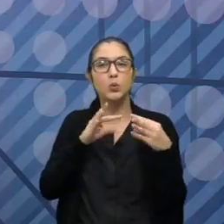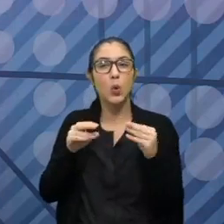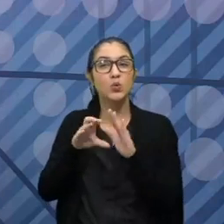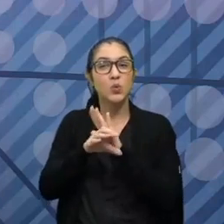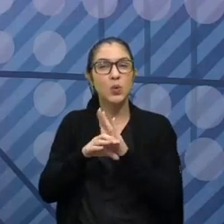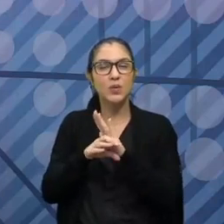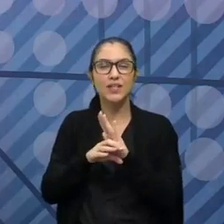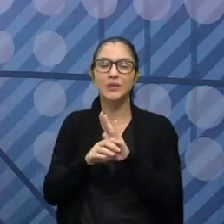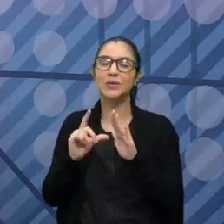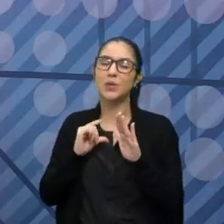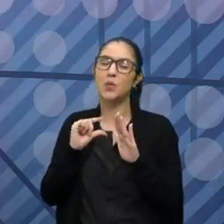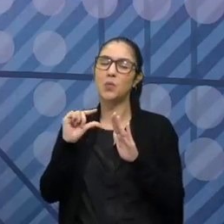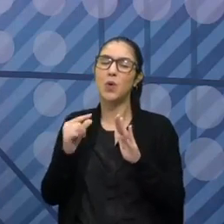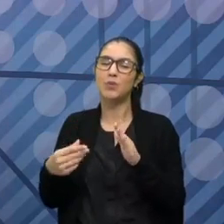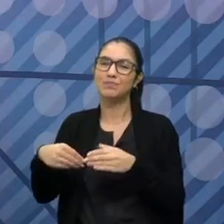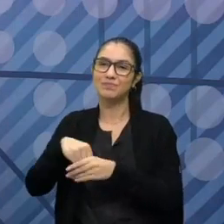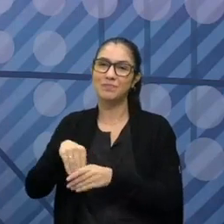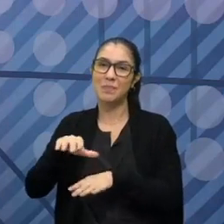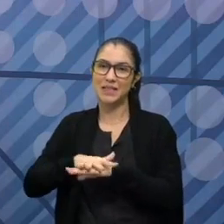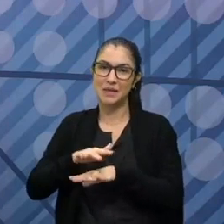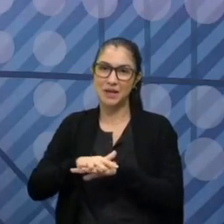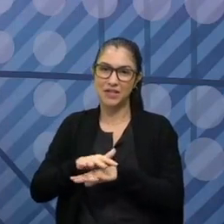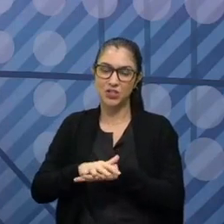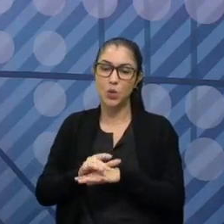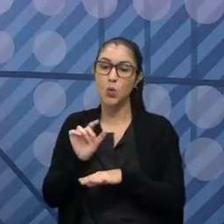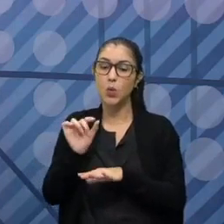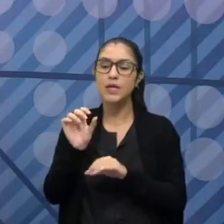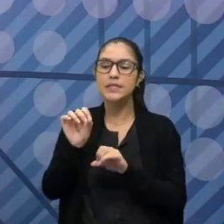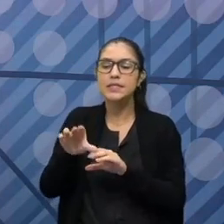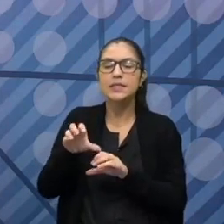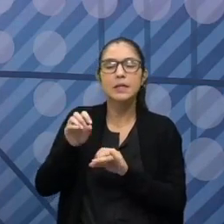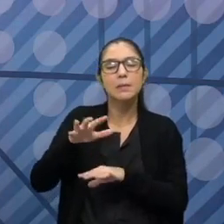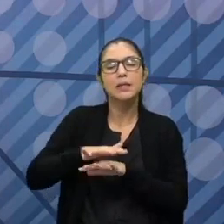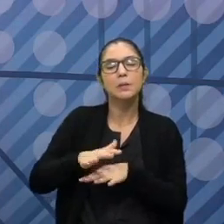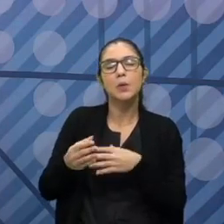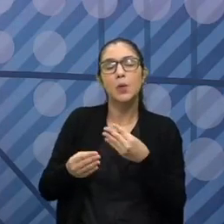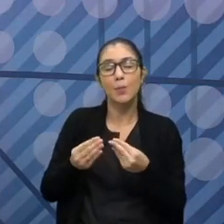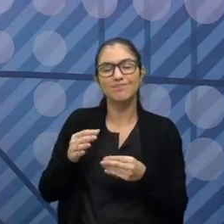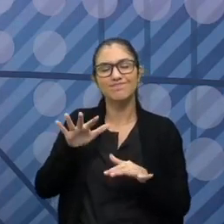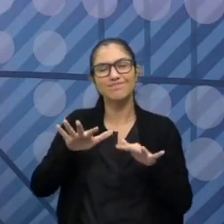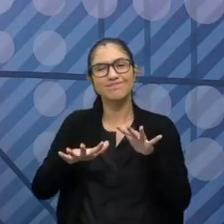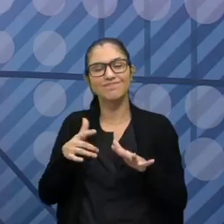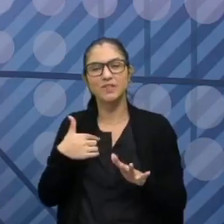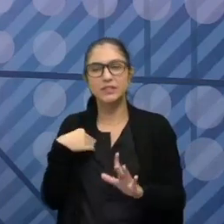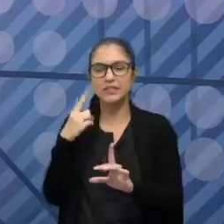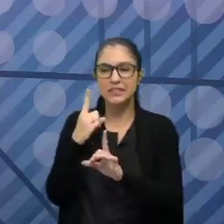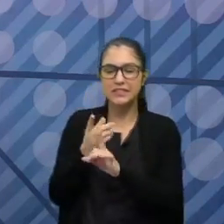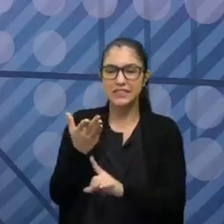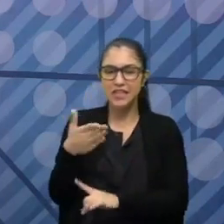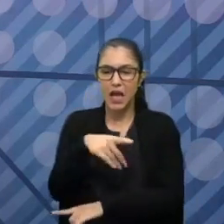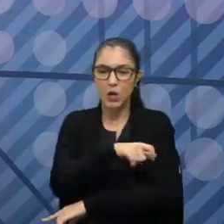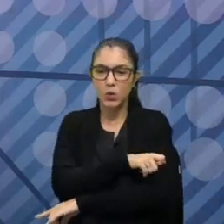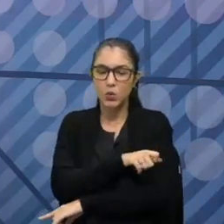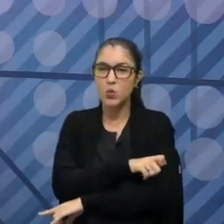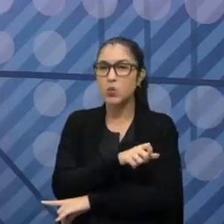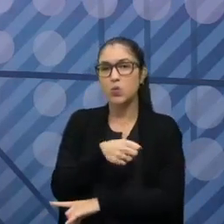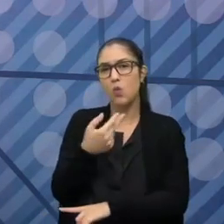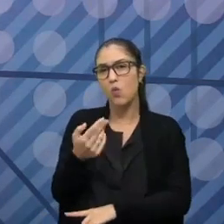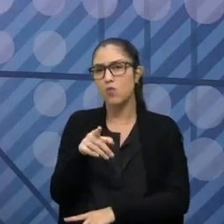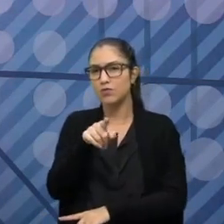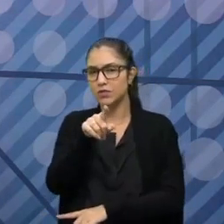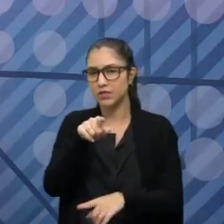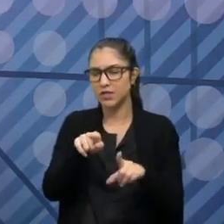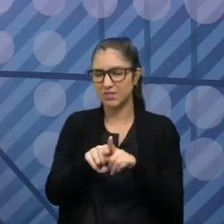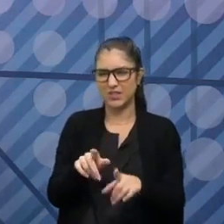conceitos, nós trazemos um pouco para a matemática. O que é o ensino da matemática? Às vezes eu me deparo com um aluno, ou você se depara com um